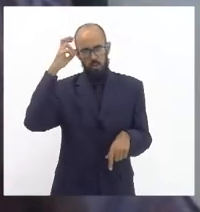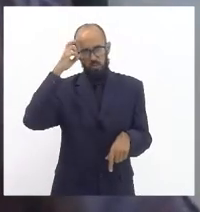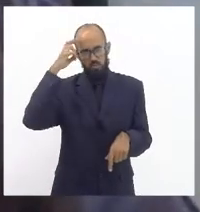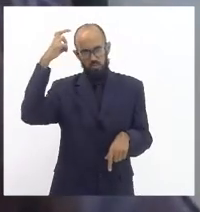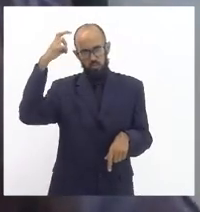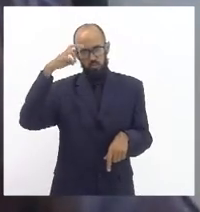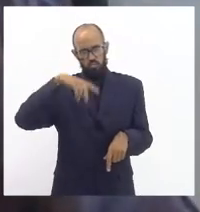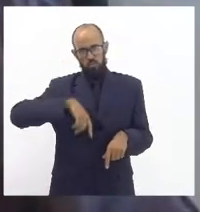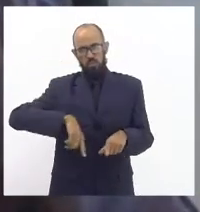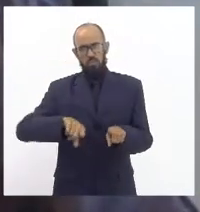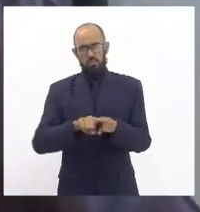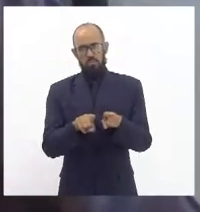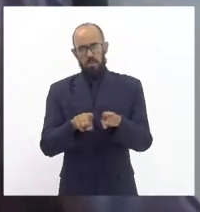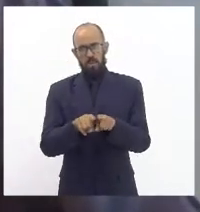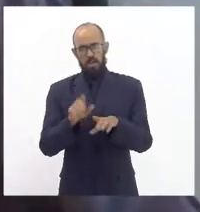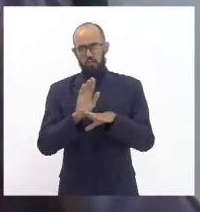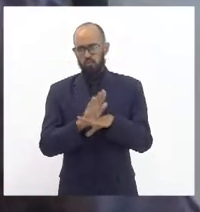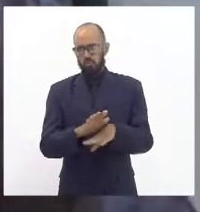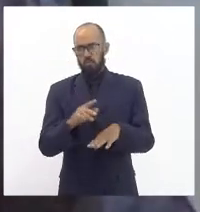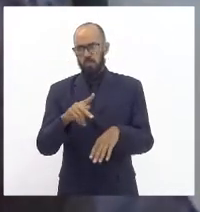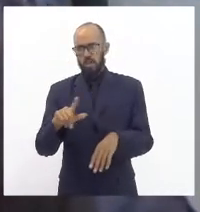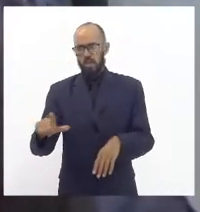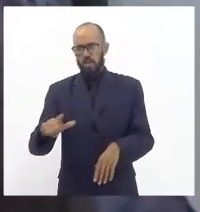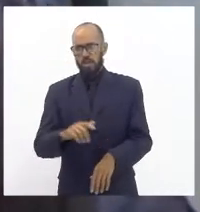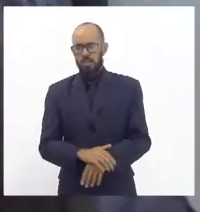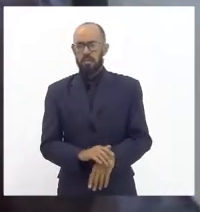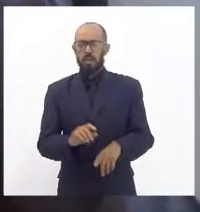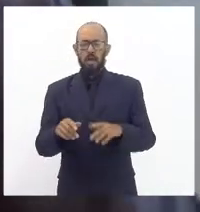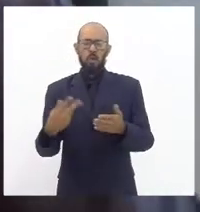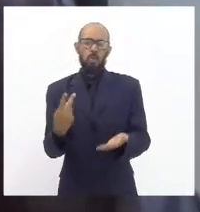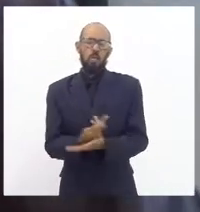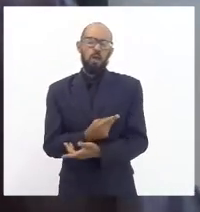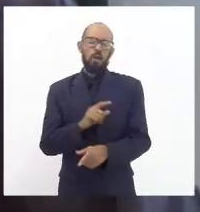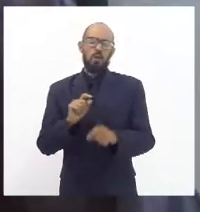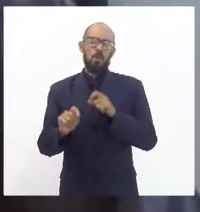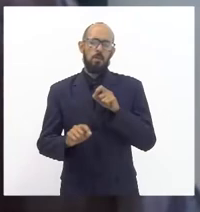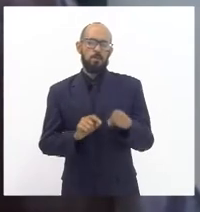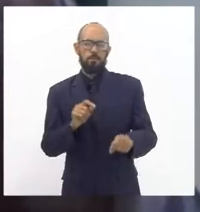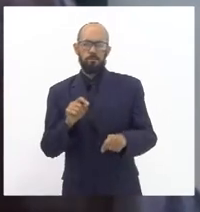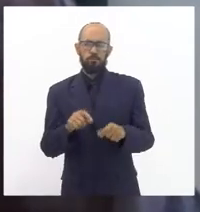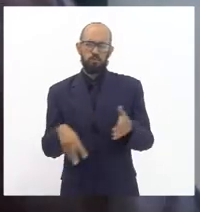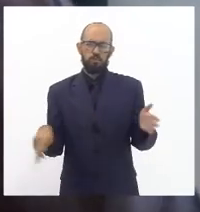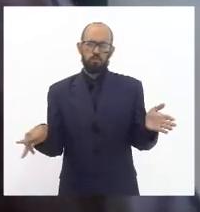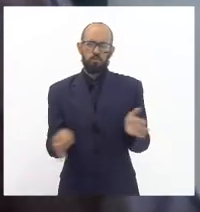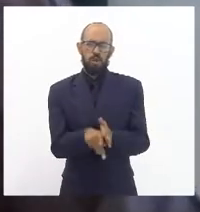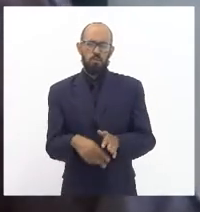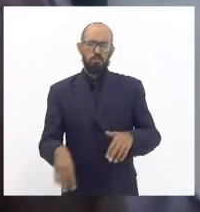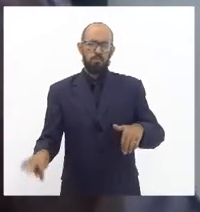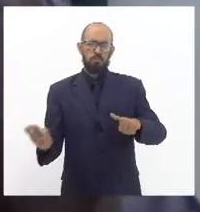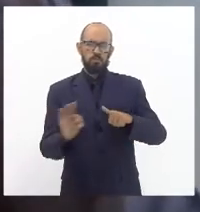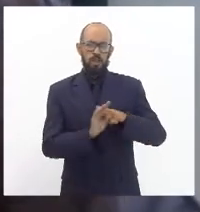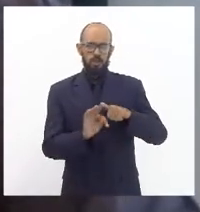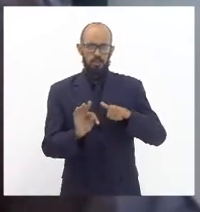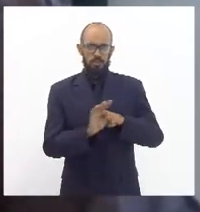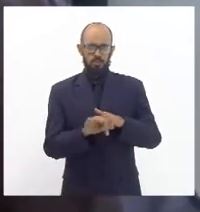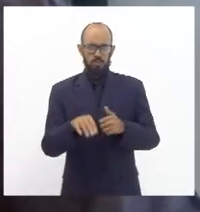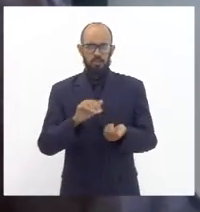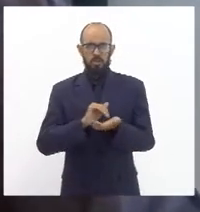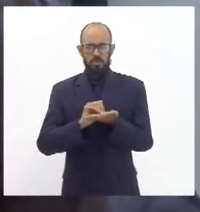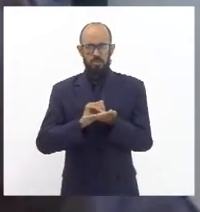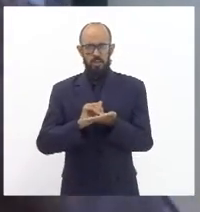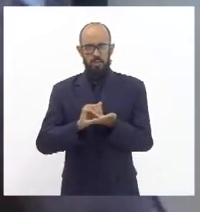o projeto o que que acontece os próprios técnicos da Secretaria de